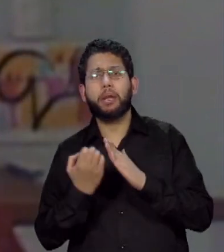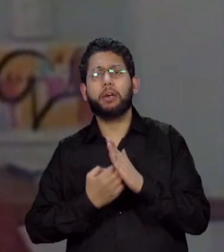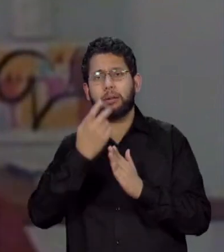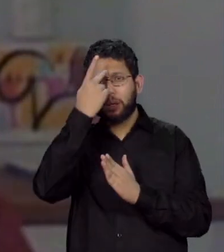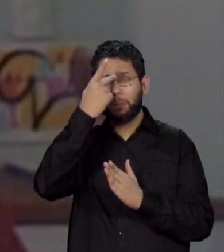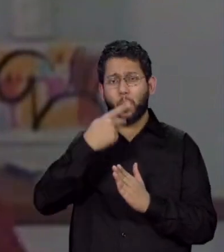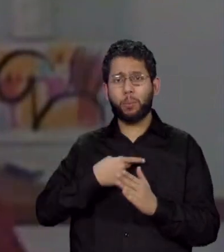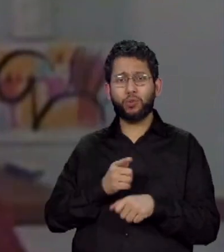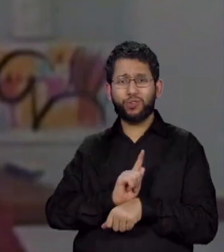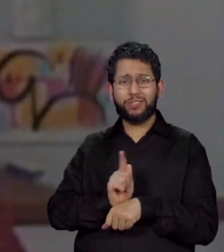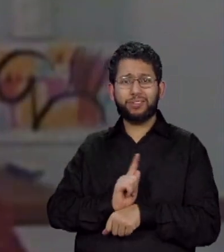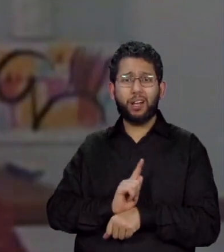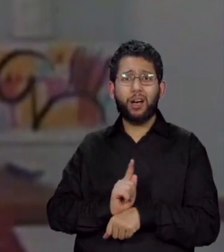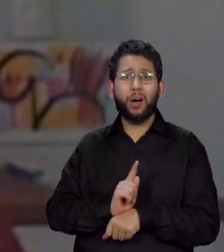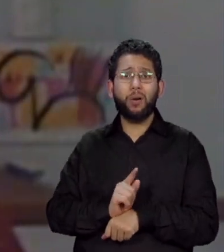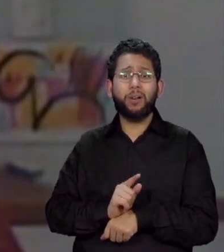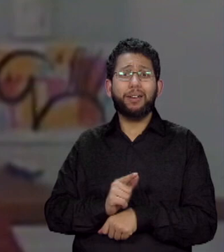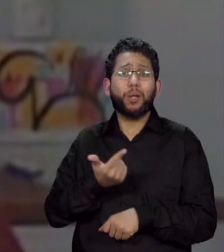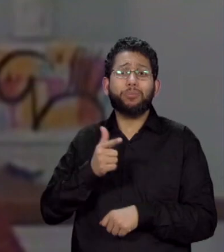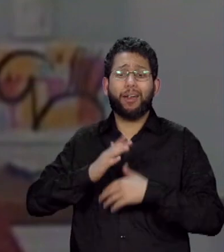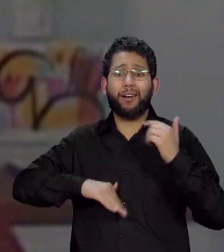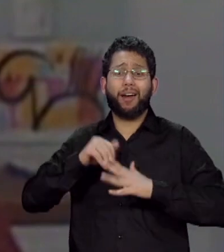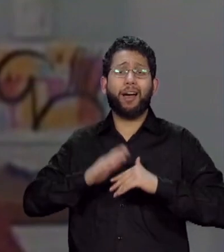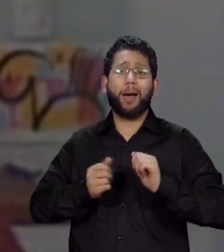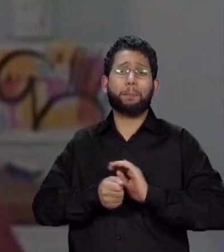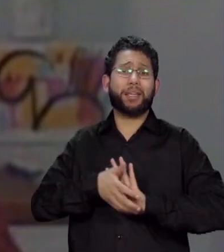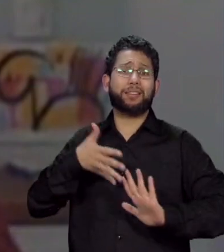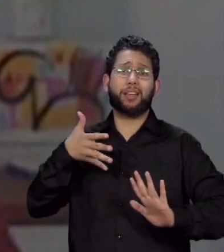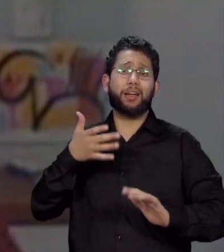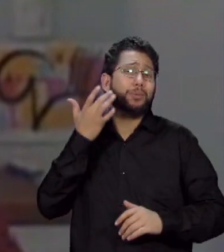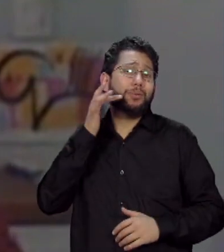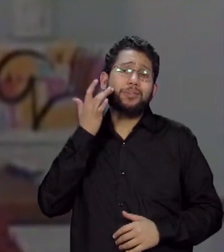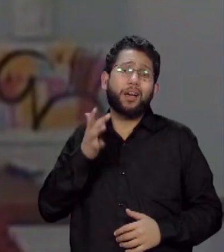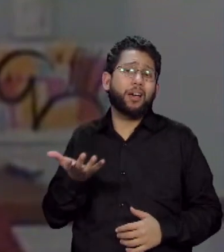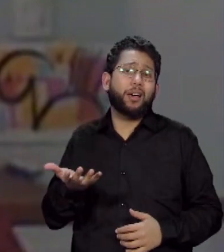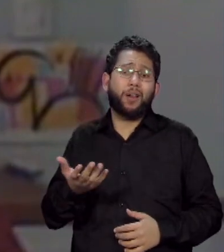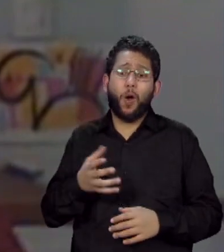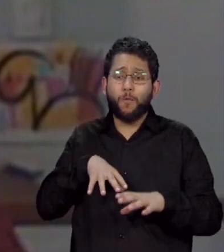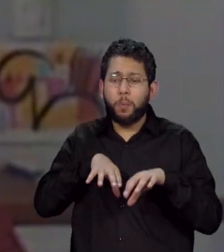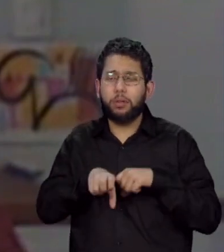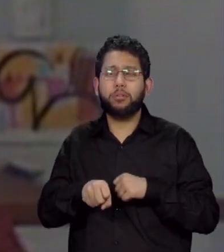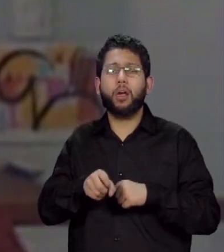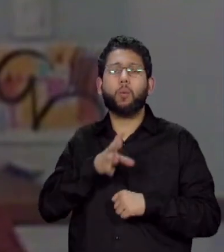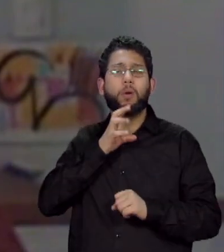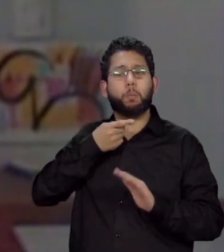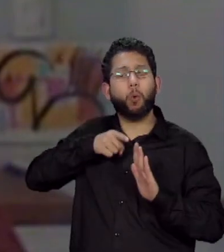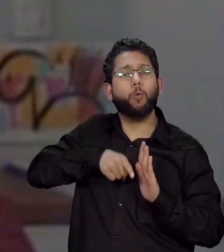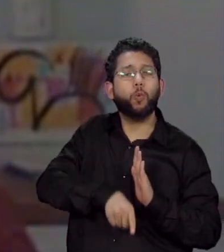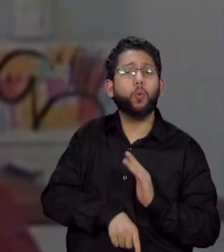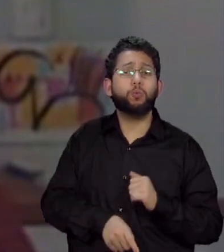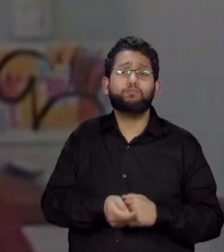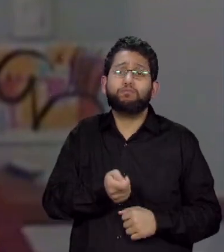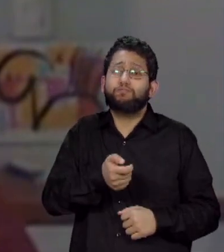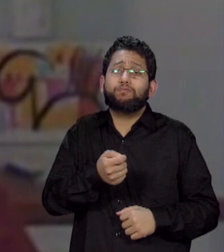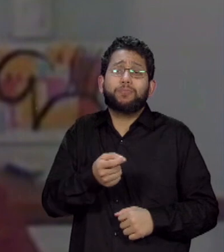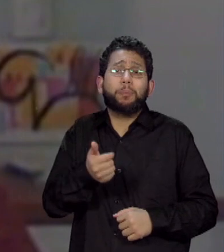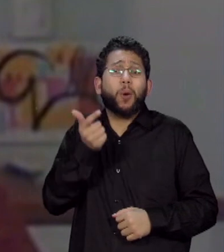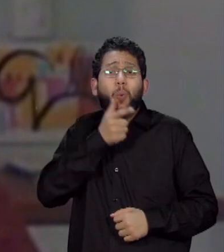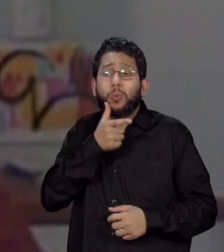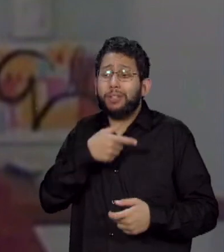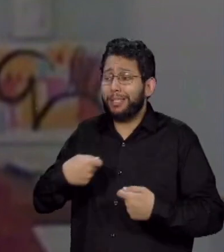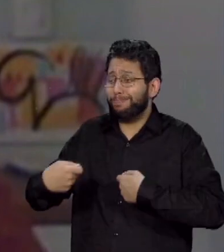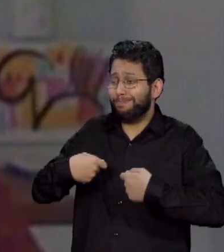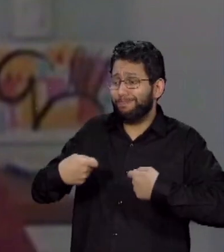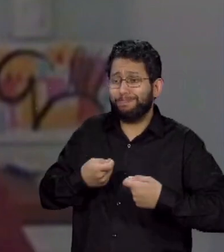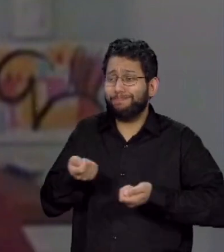empresas, eles não têm a menor skill, eles não têm a menor formação para ter que lidar com esse